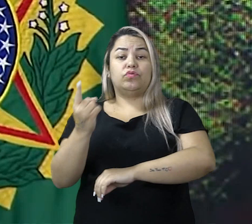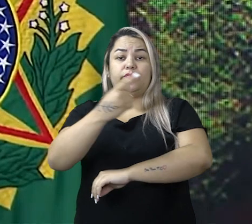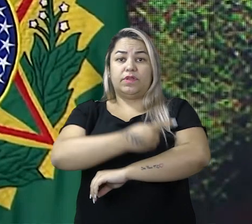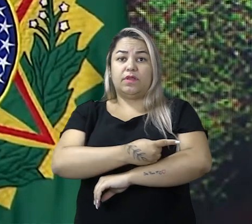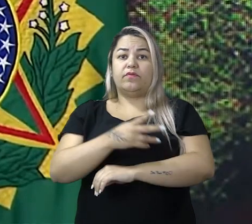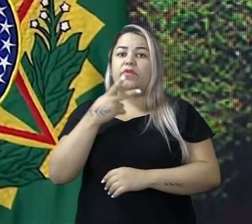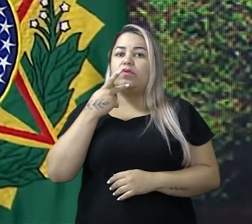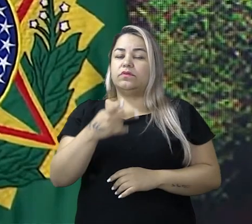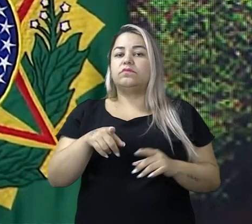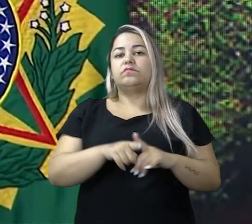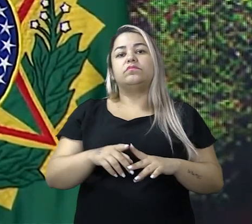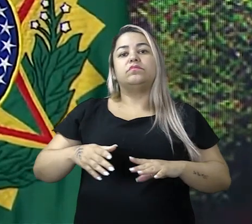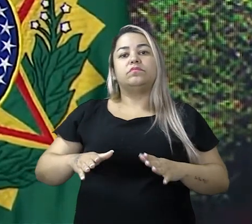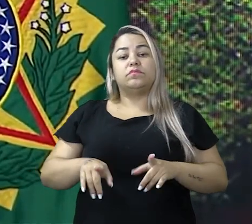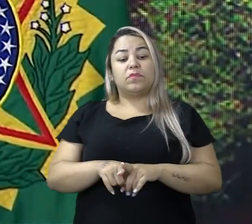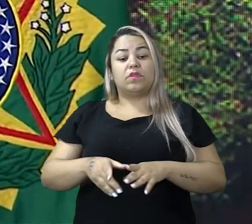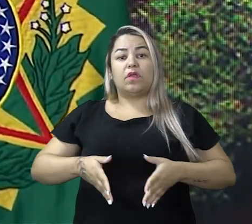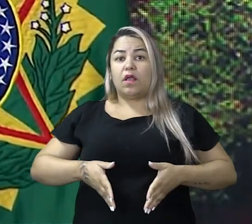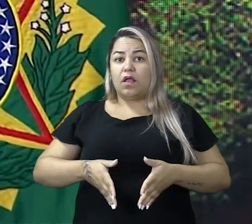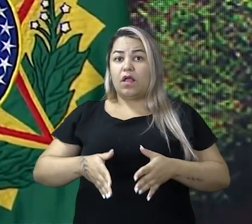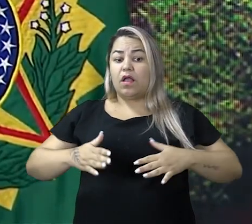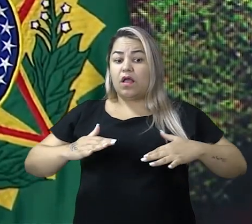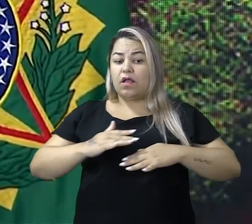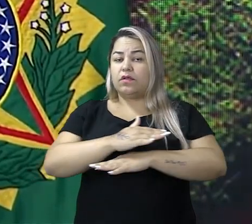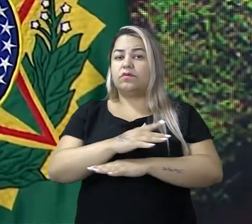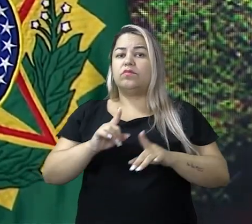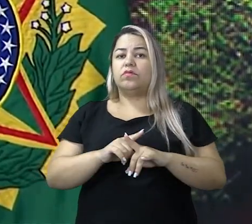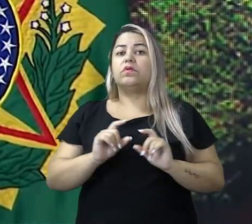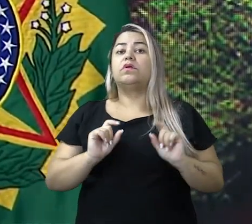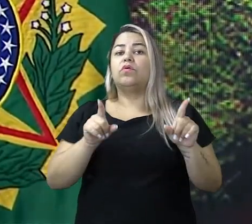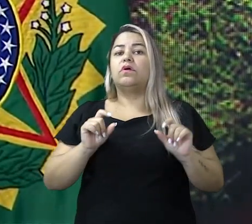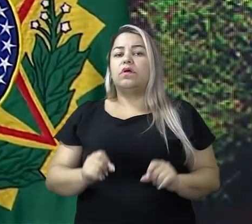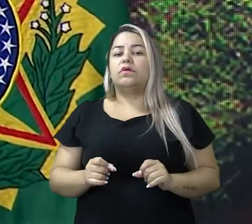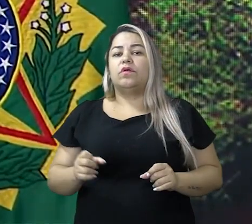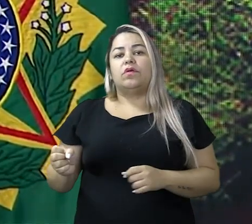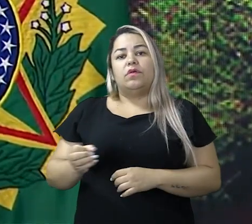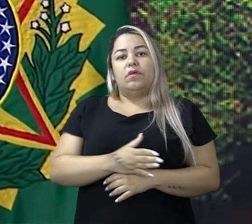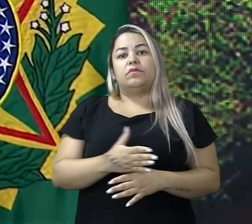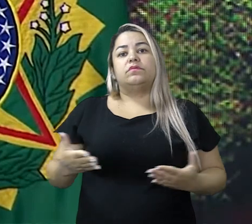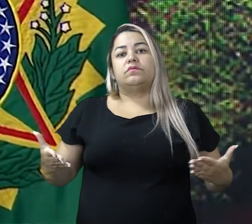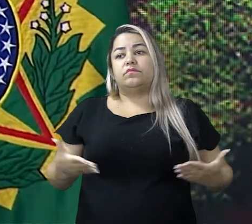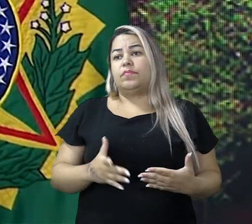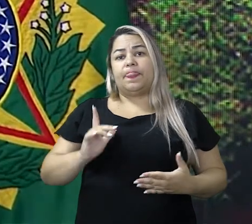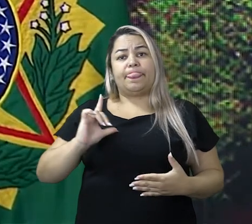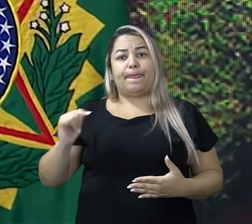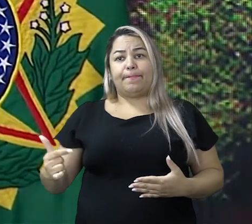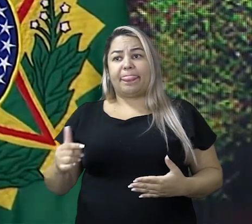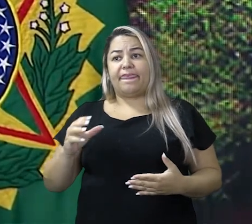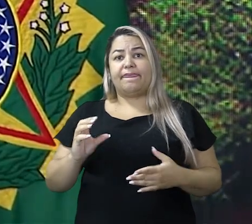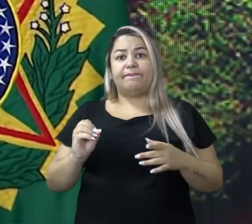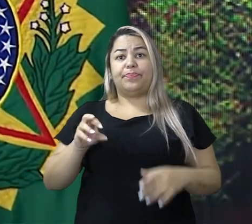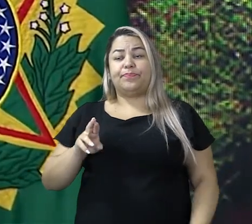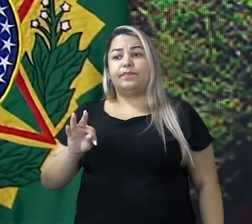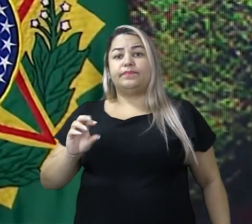pedágio. É por isso que a gente dizia que as estradas eram privatizadas. E qual é a novidade agora das concessões? É que não